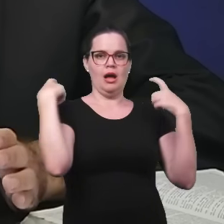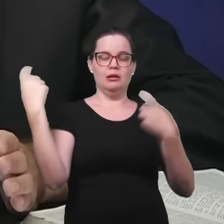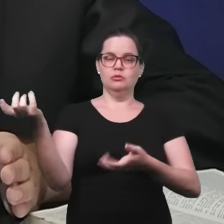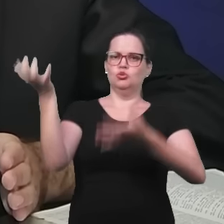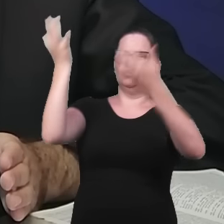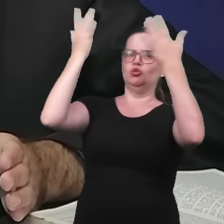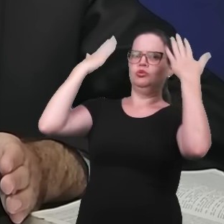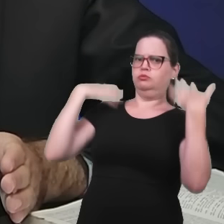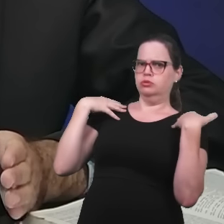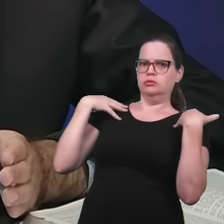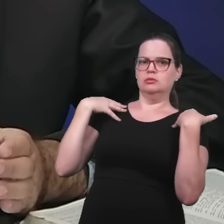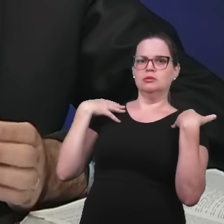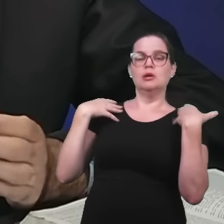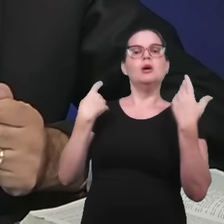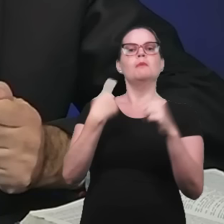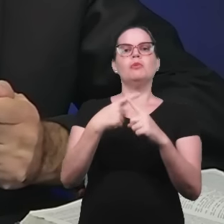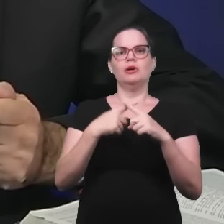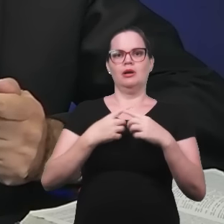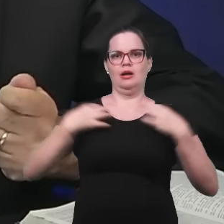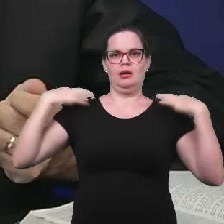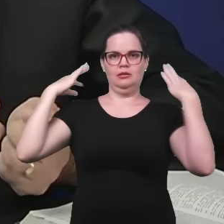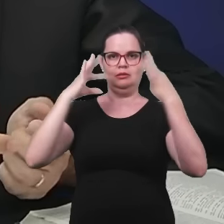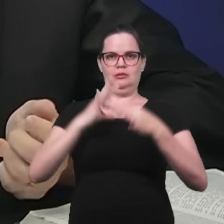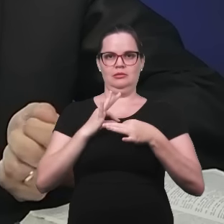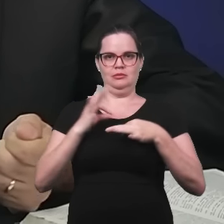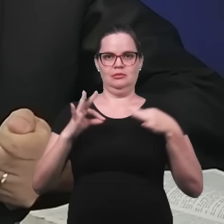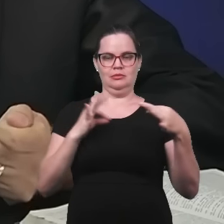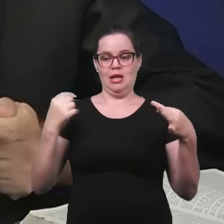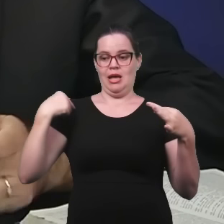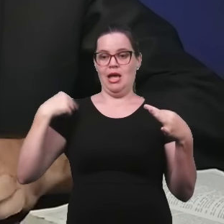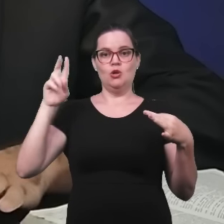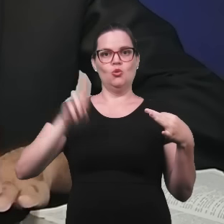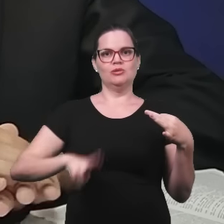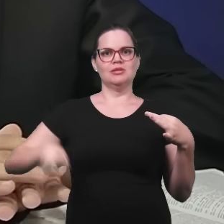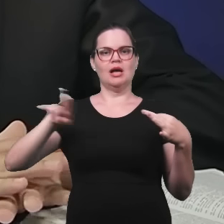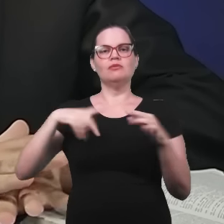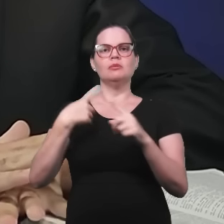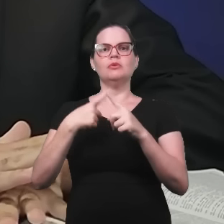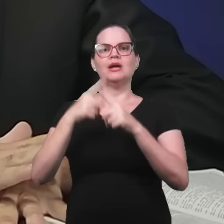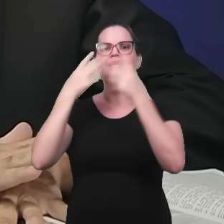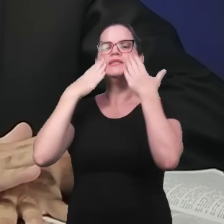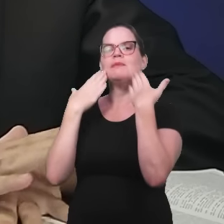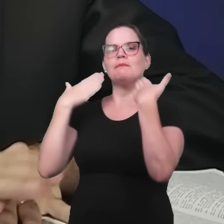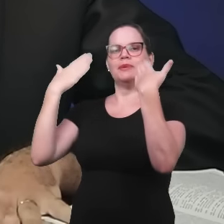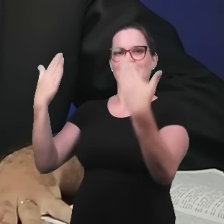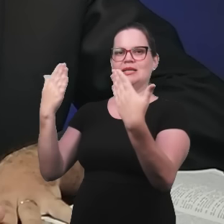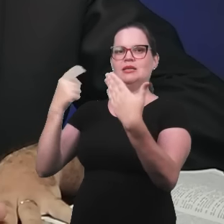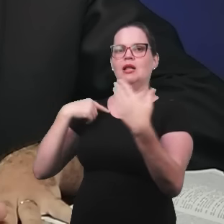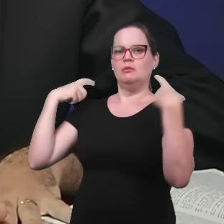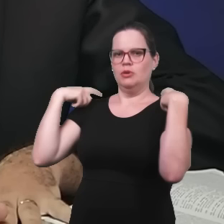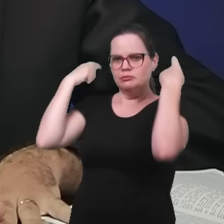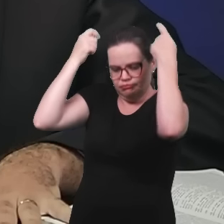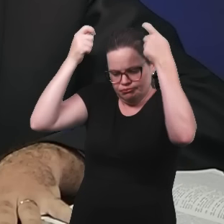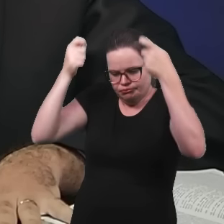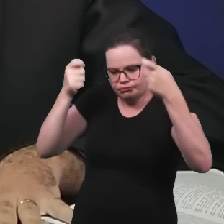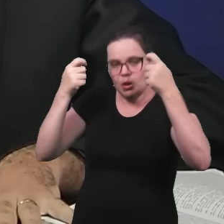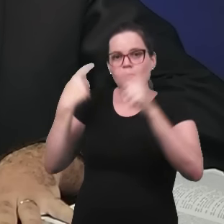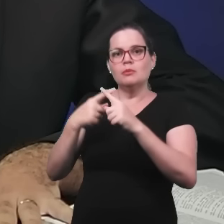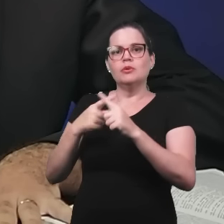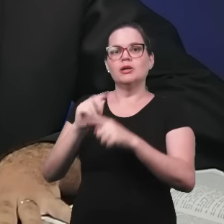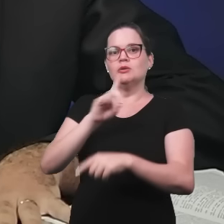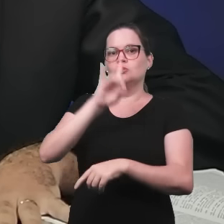capa que Elias usava é a que ele se apresentava diante de Deus. Quando Elias estava no Monte Horebe